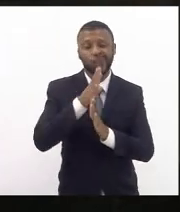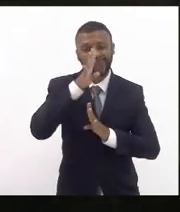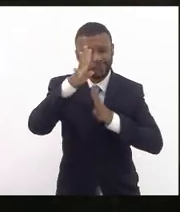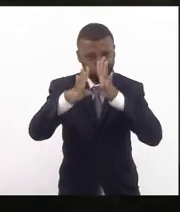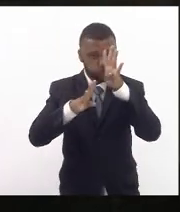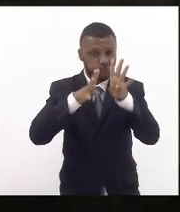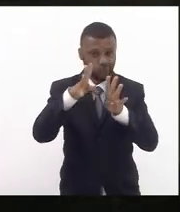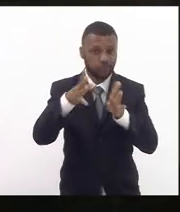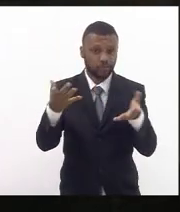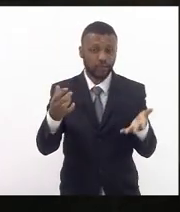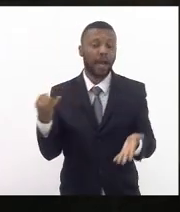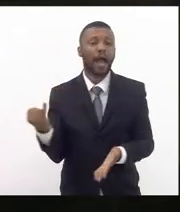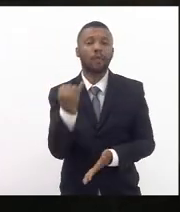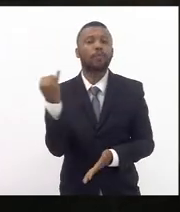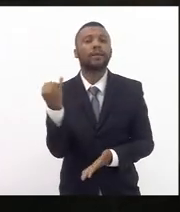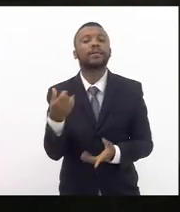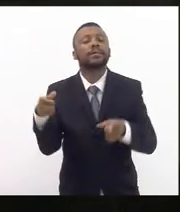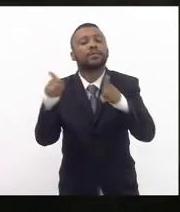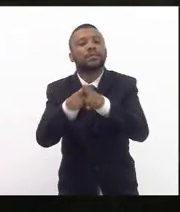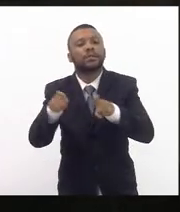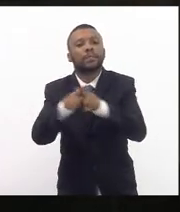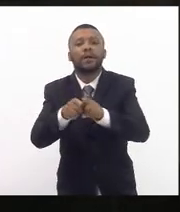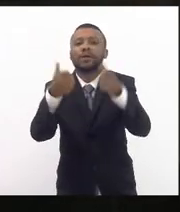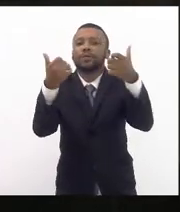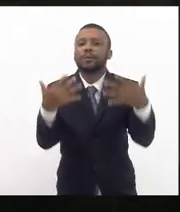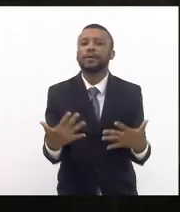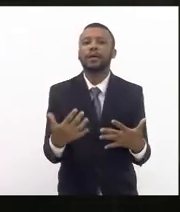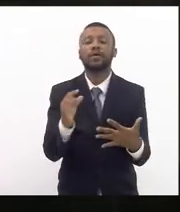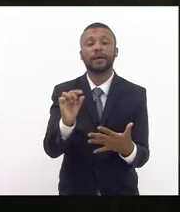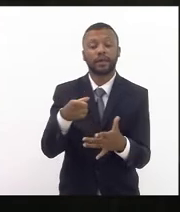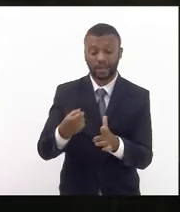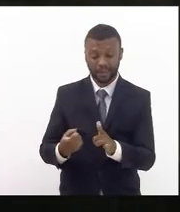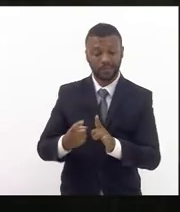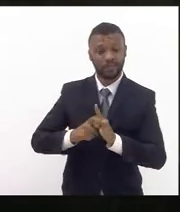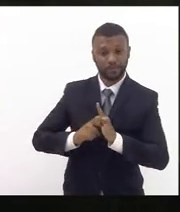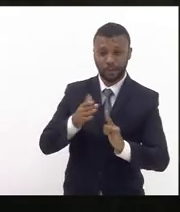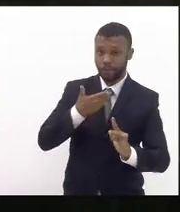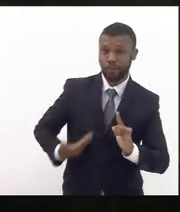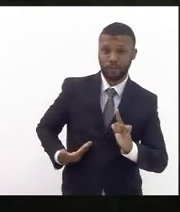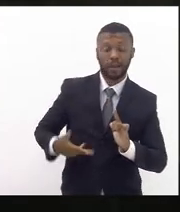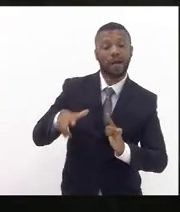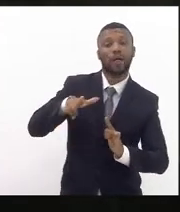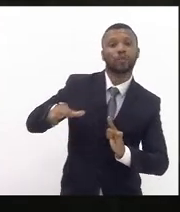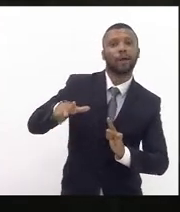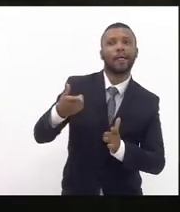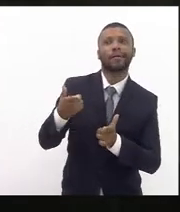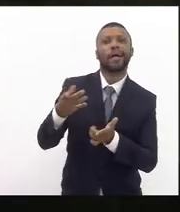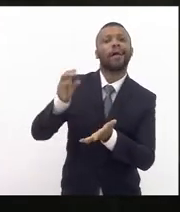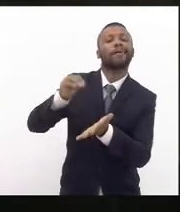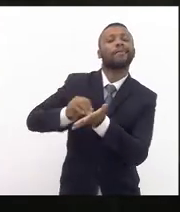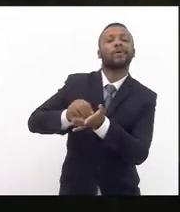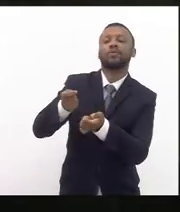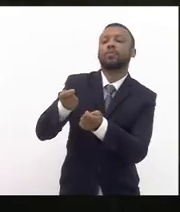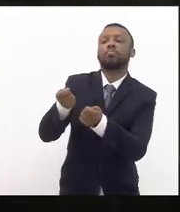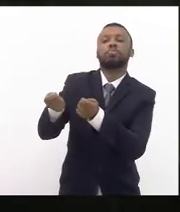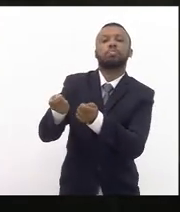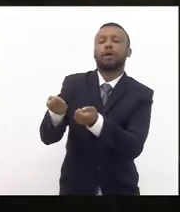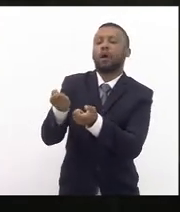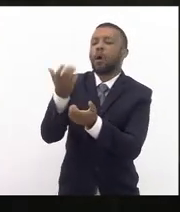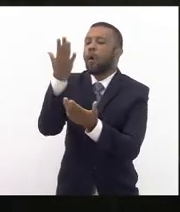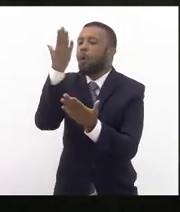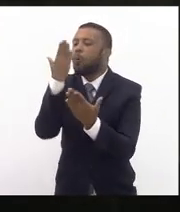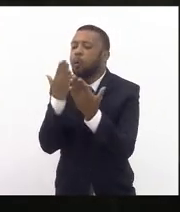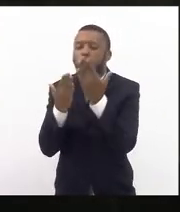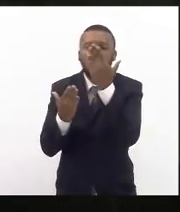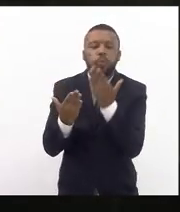importante dizer também que a dívida pública ela não surge do descontrole dos gastos públicos. Isso é uma